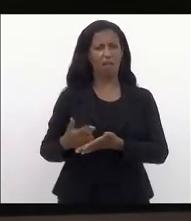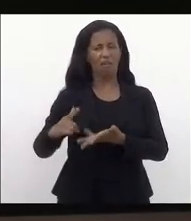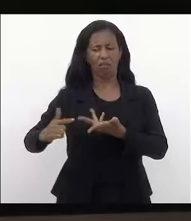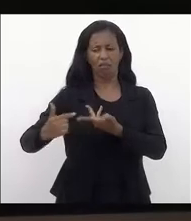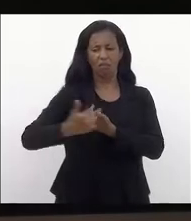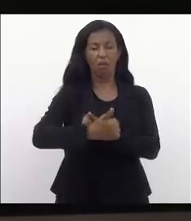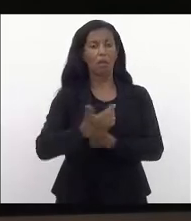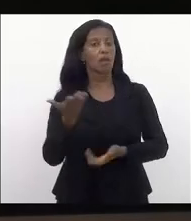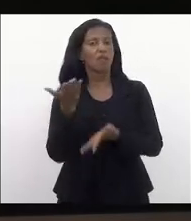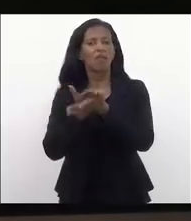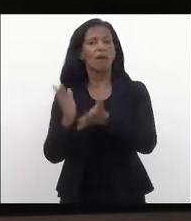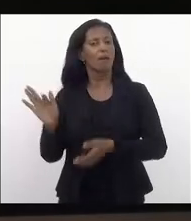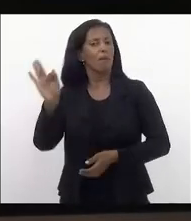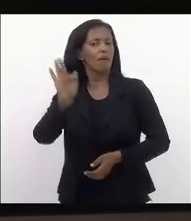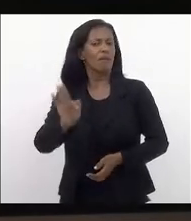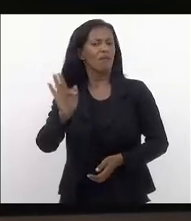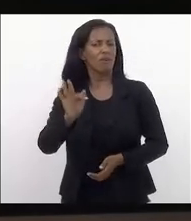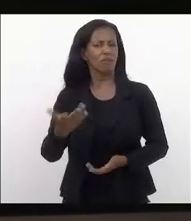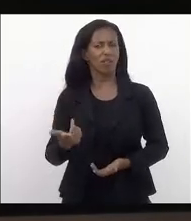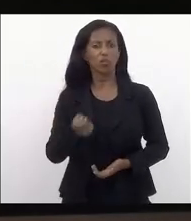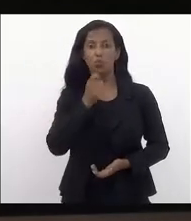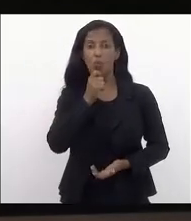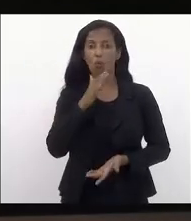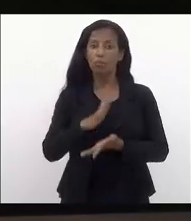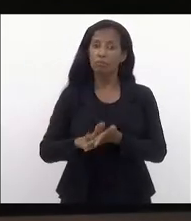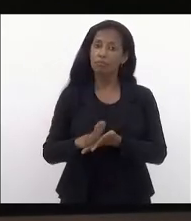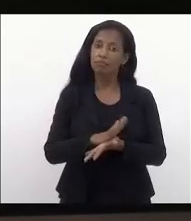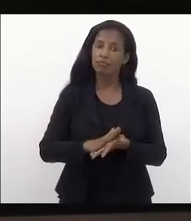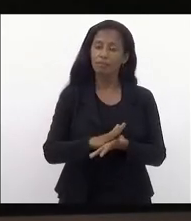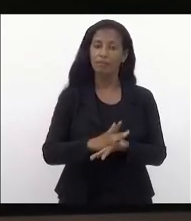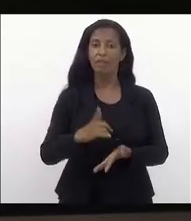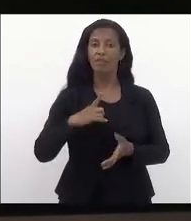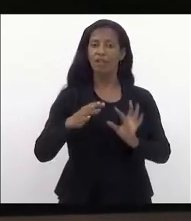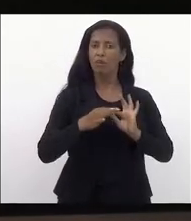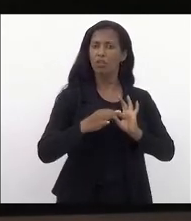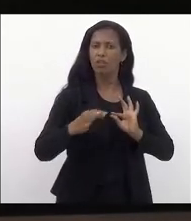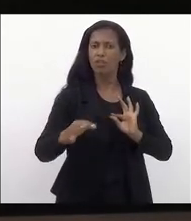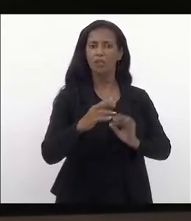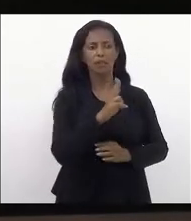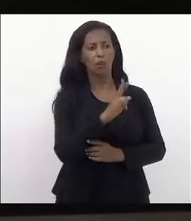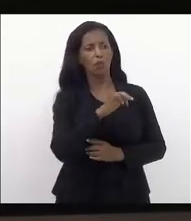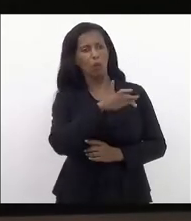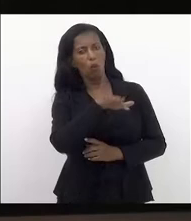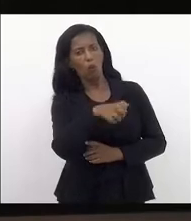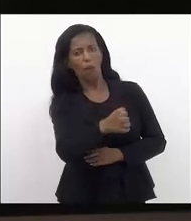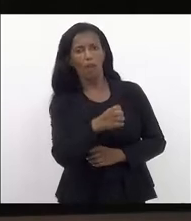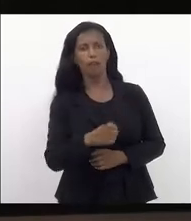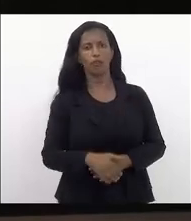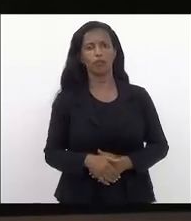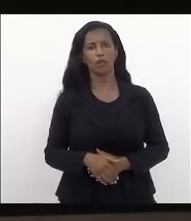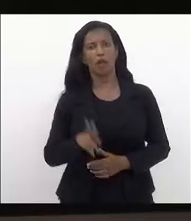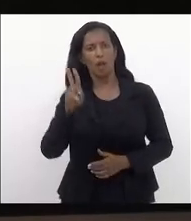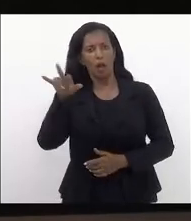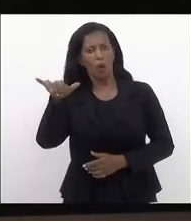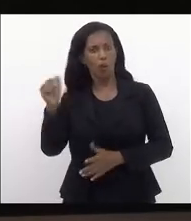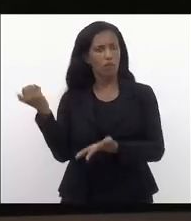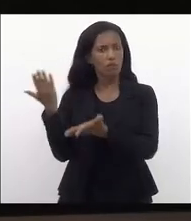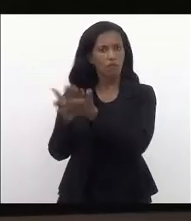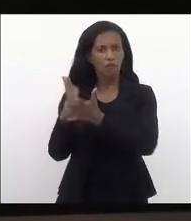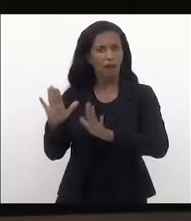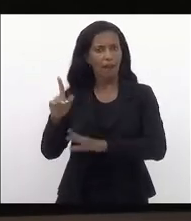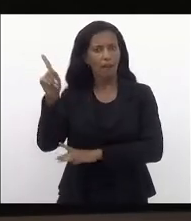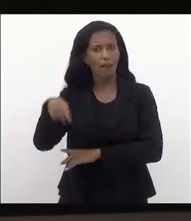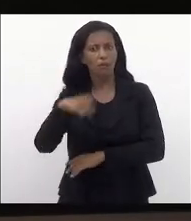que não vai acabar com a UESO não vai existir nada vai ser uma extensão da UERJ a UESO vai deixar de existir vai ser